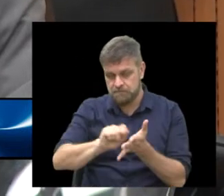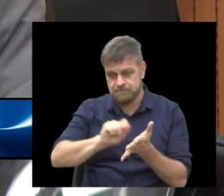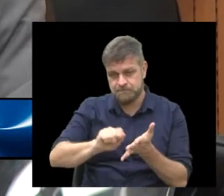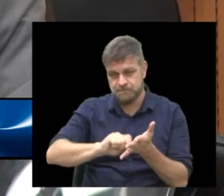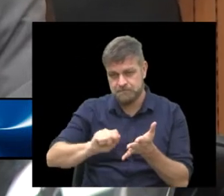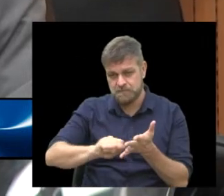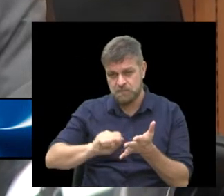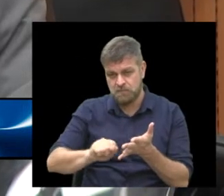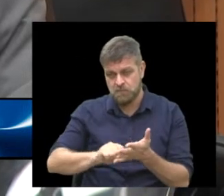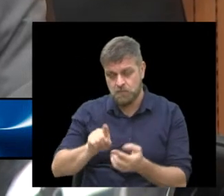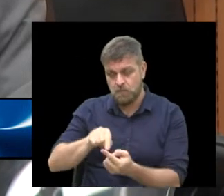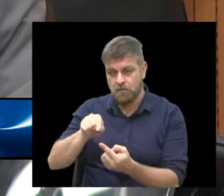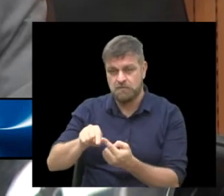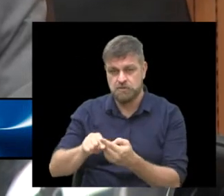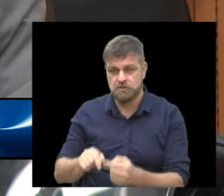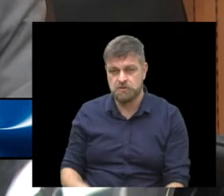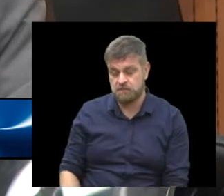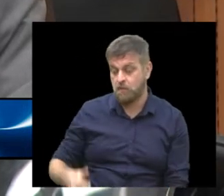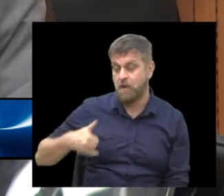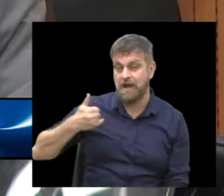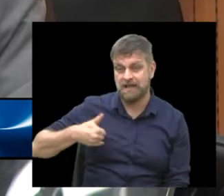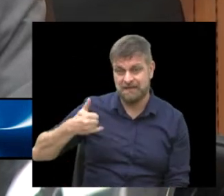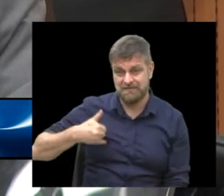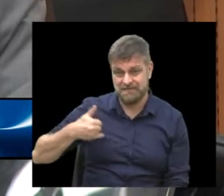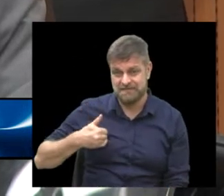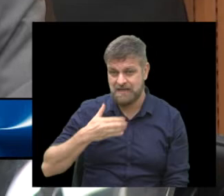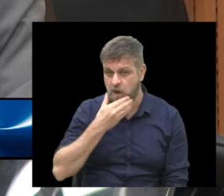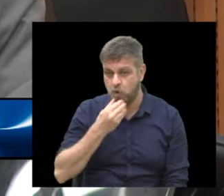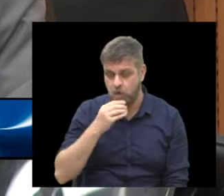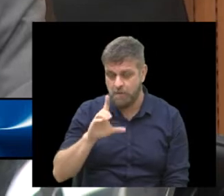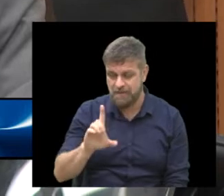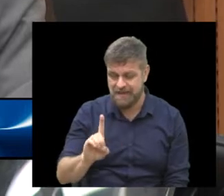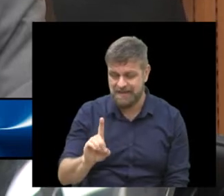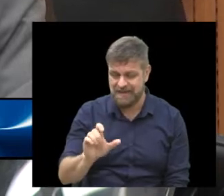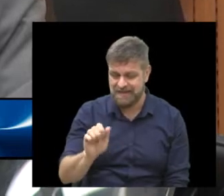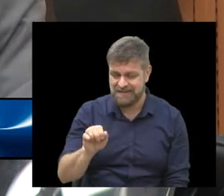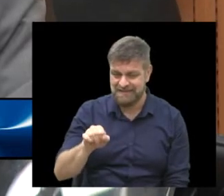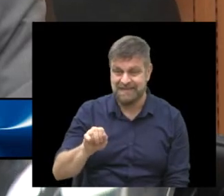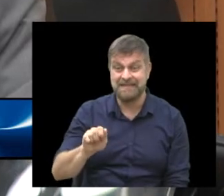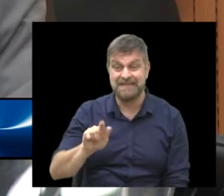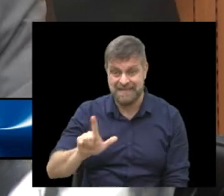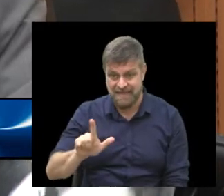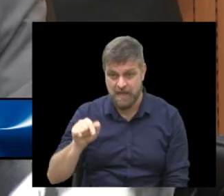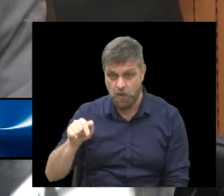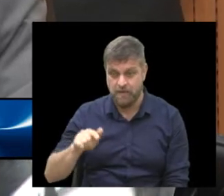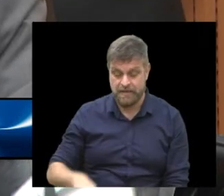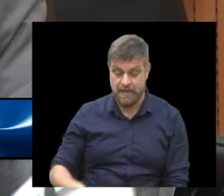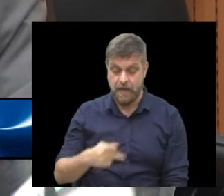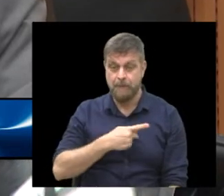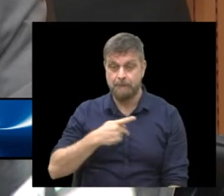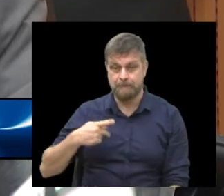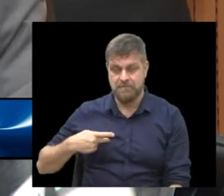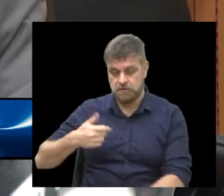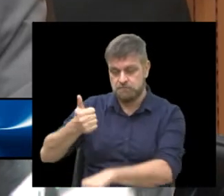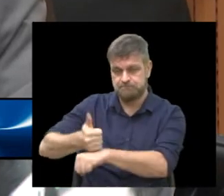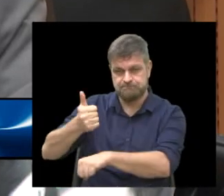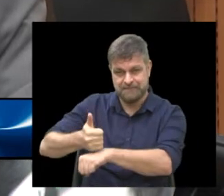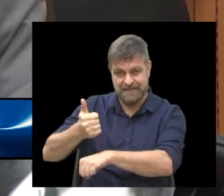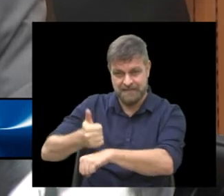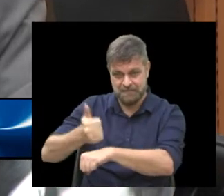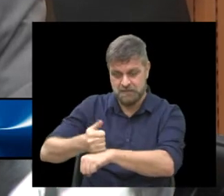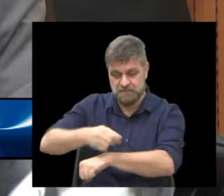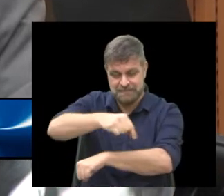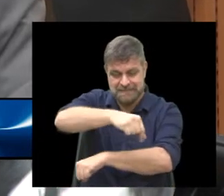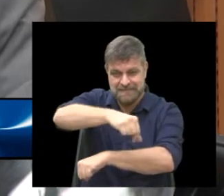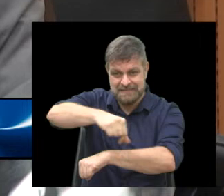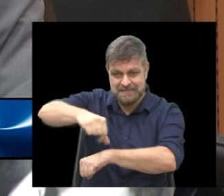de congratulações pela passagem do aniversário de Daniel Bonfim, pastor presidente da Igreja Batista Semear, localizado no